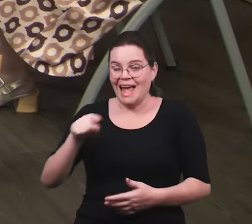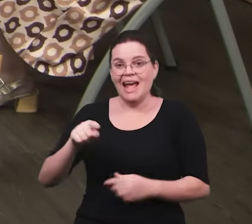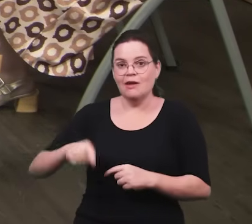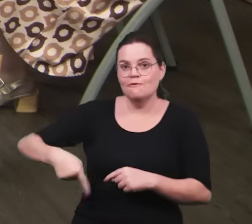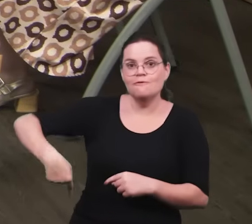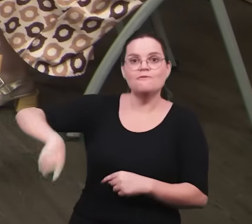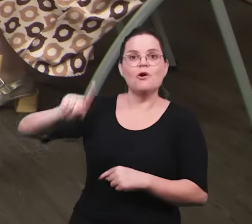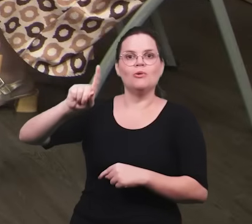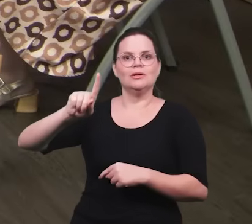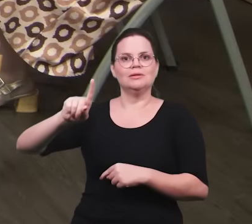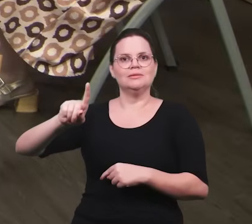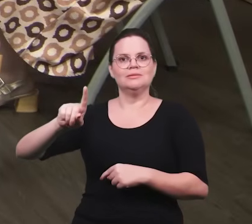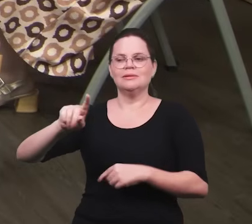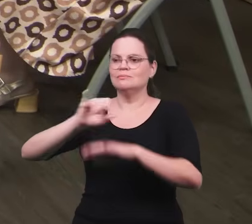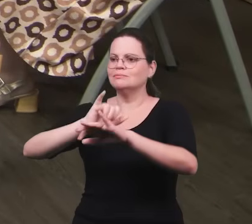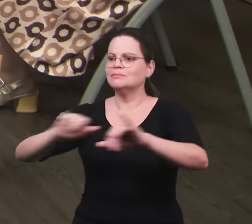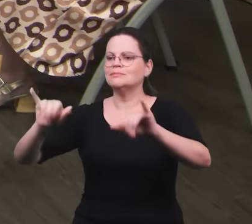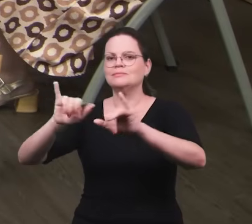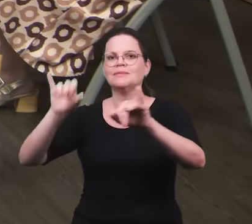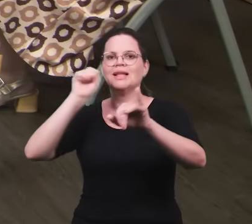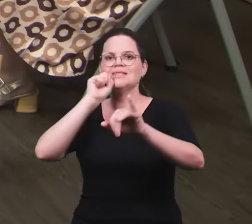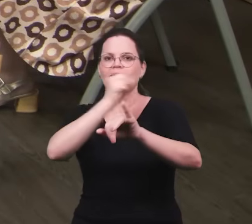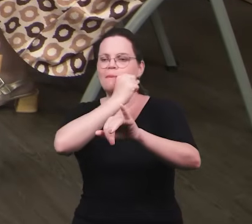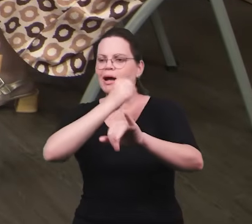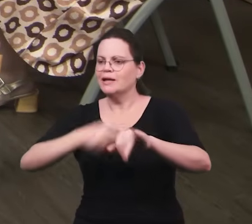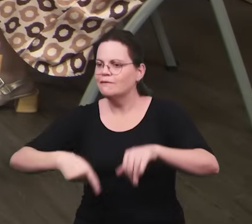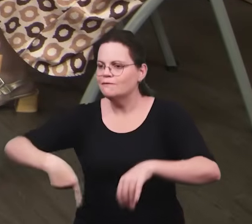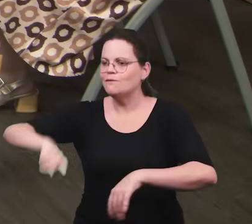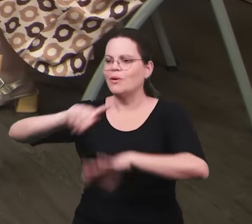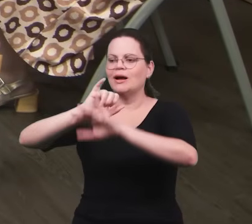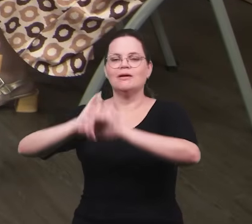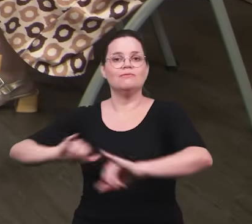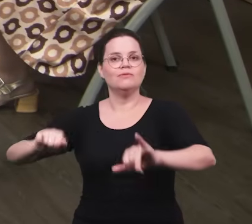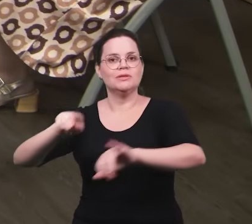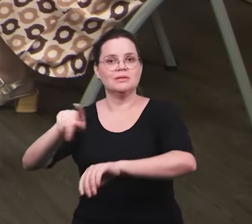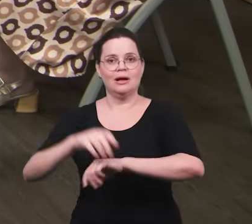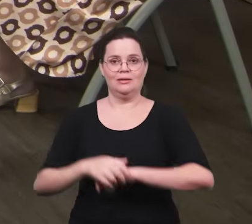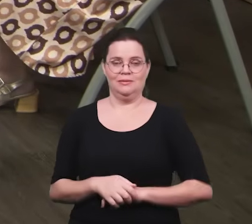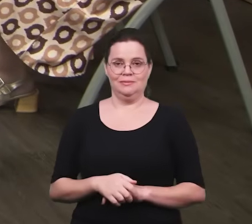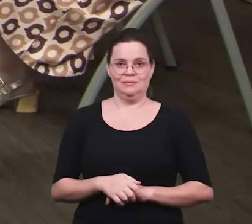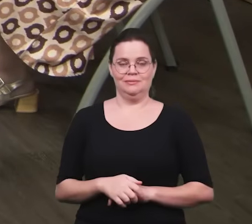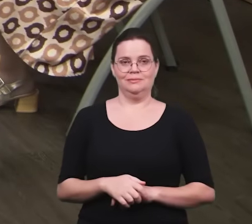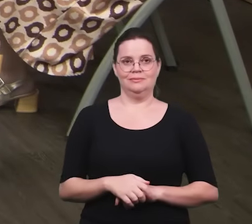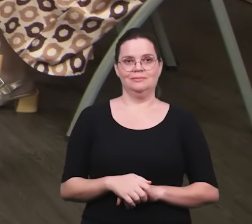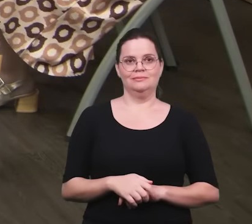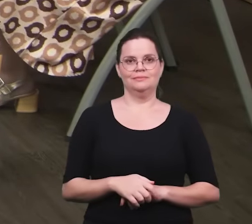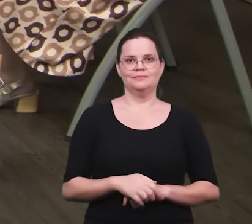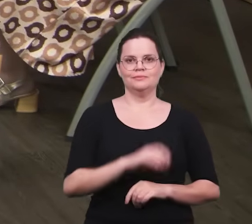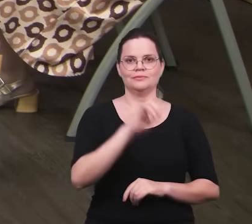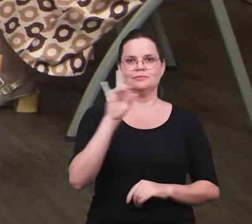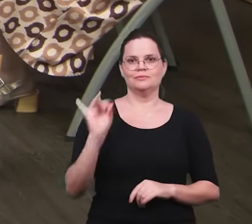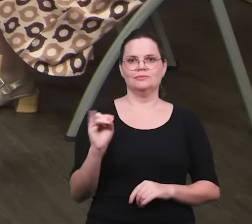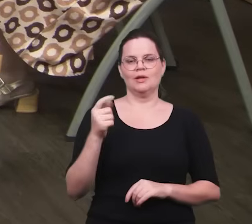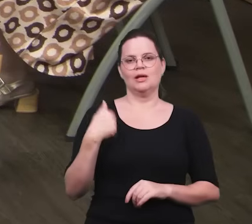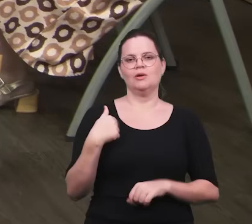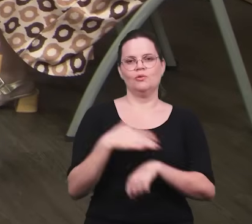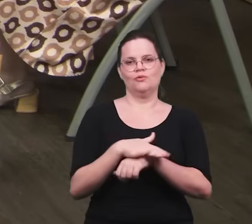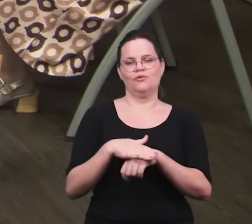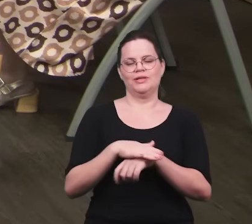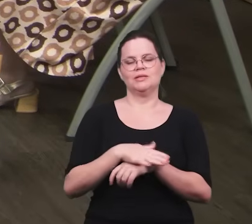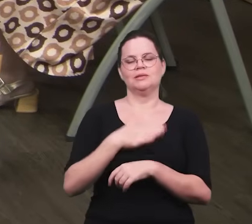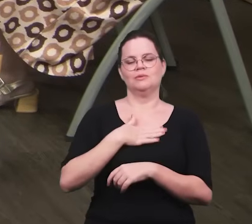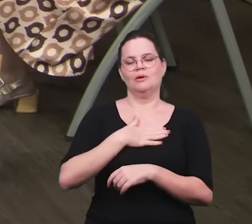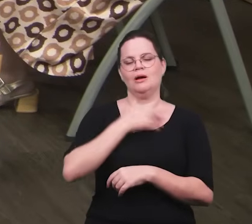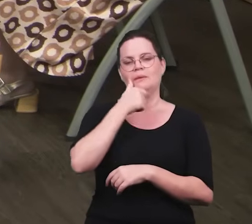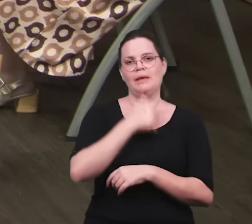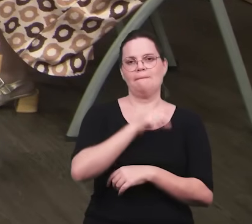anunciar, né, às pessoas da cidade. Uma vez conversando com a minha mãe, eu gosto sempre de contar